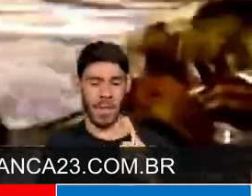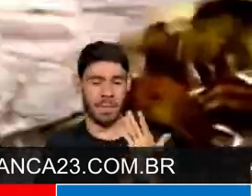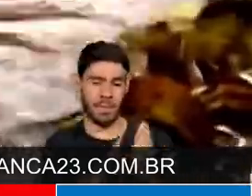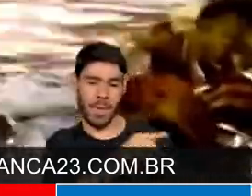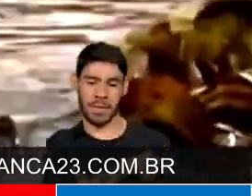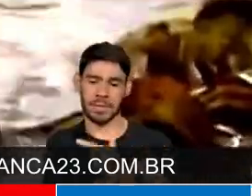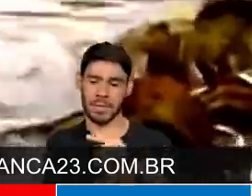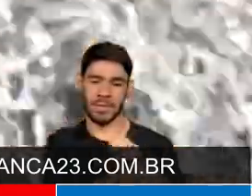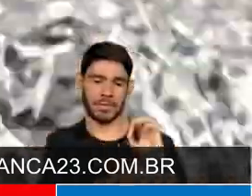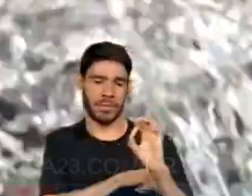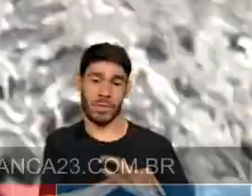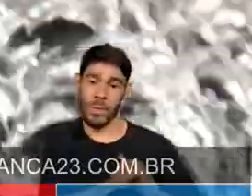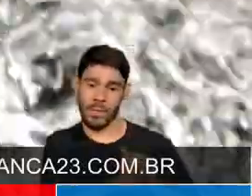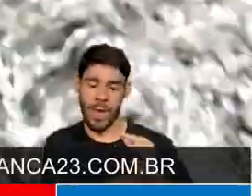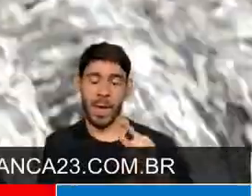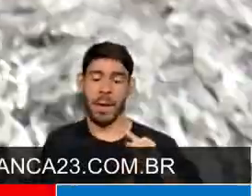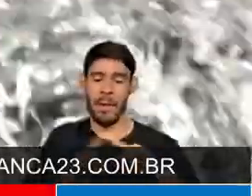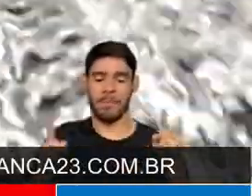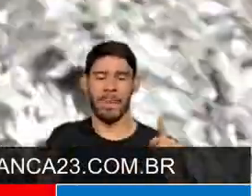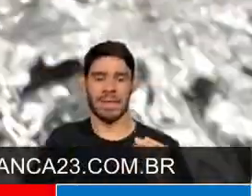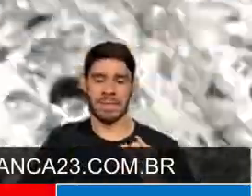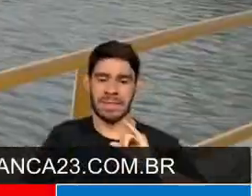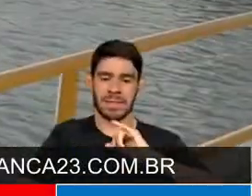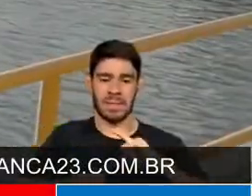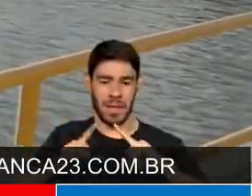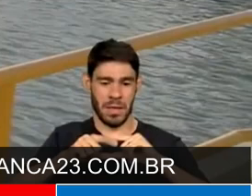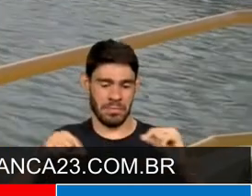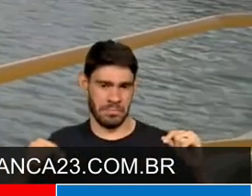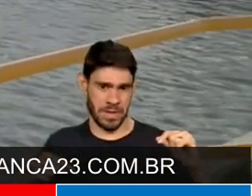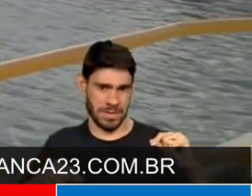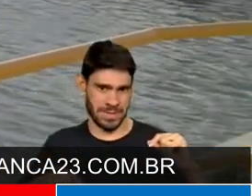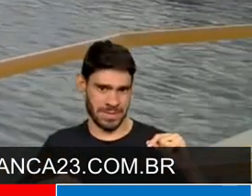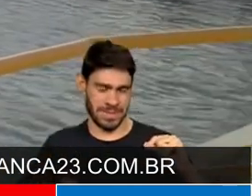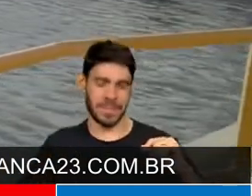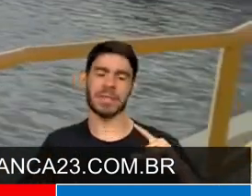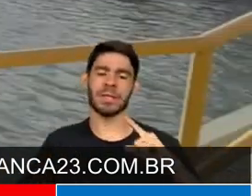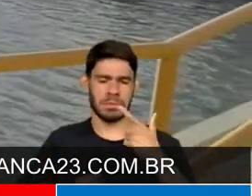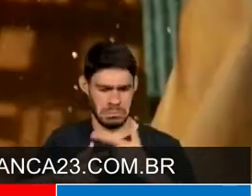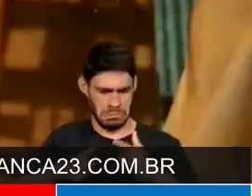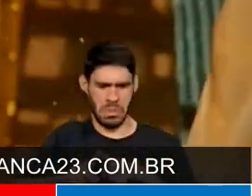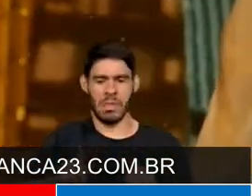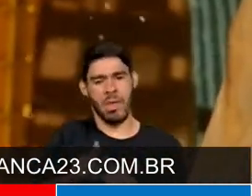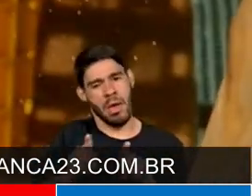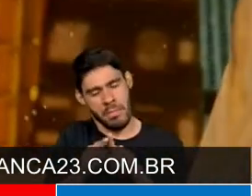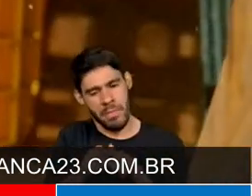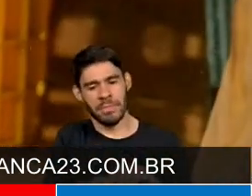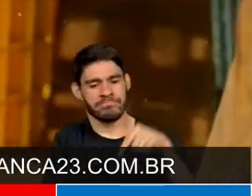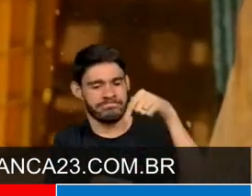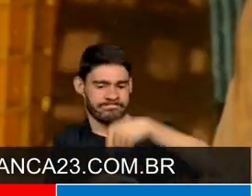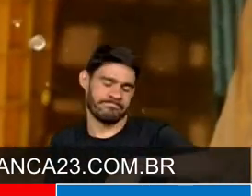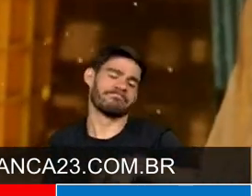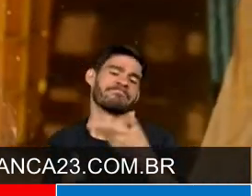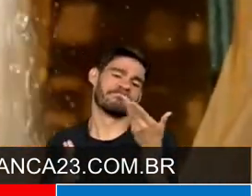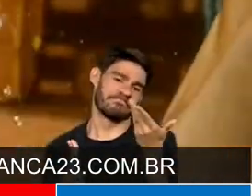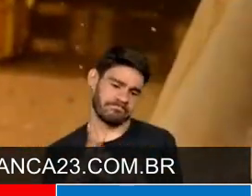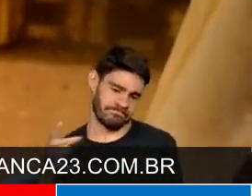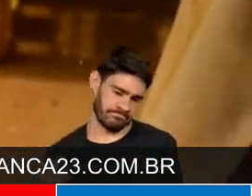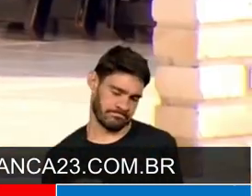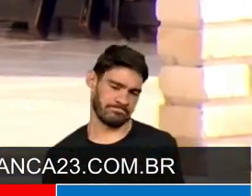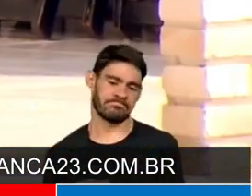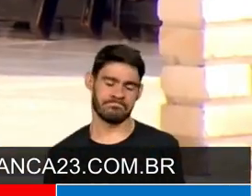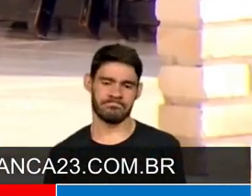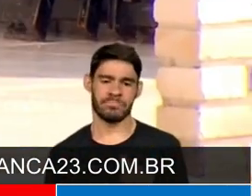dos 70%. Mas a capital federal também não está livre desse problema. Por aqui, o desperdício de